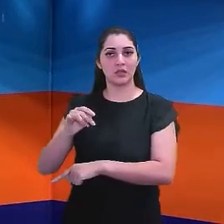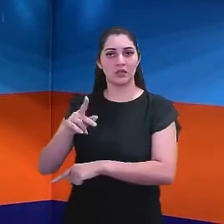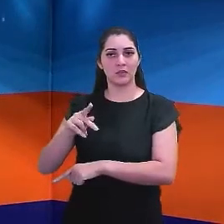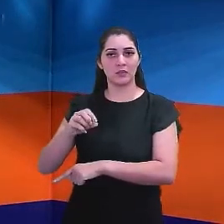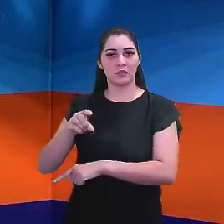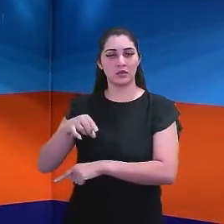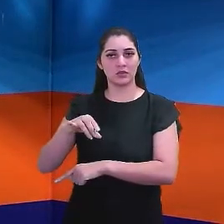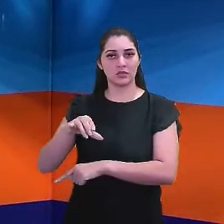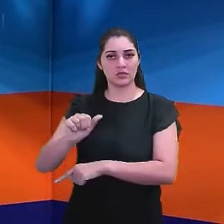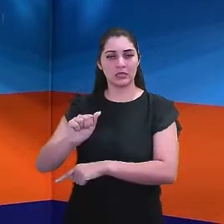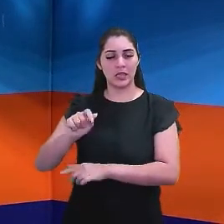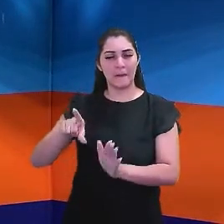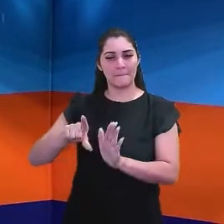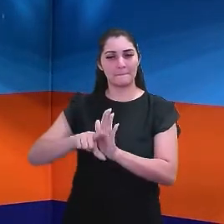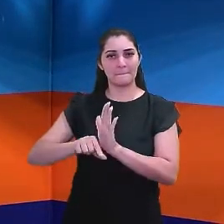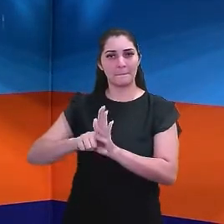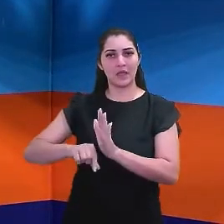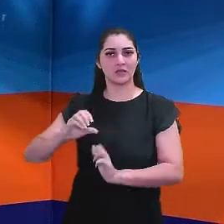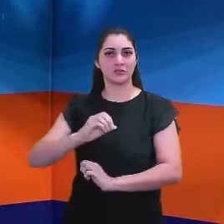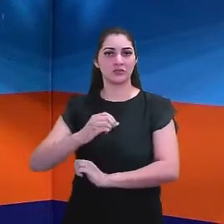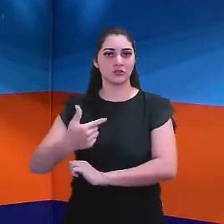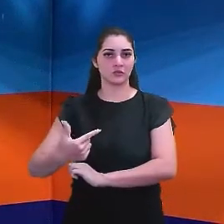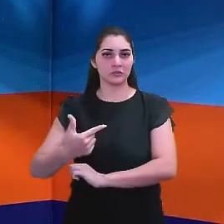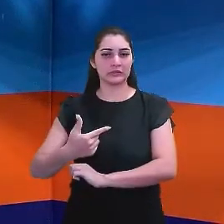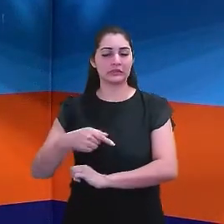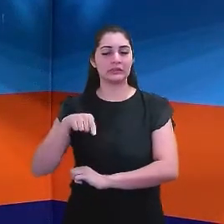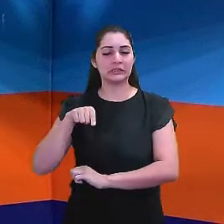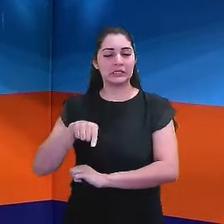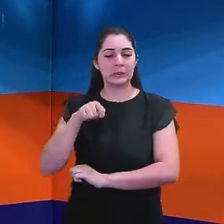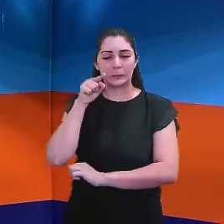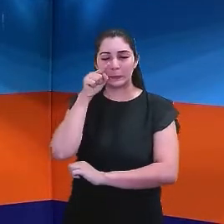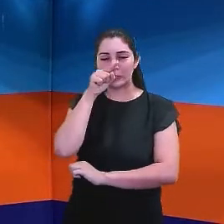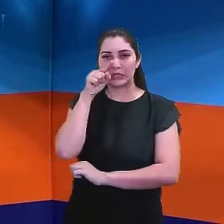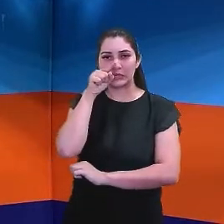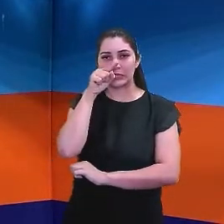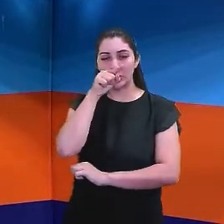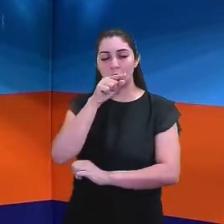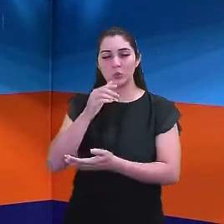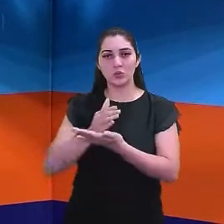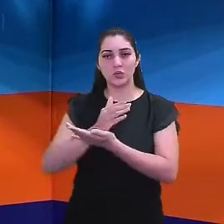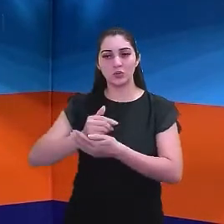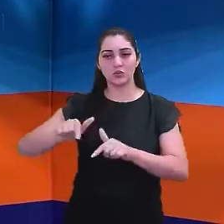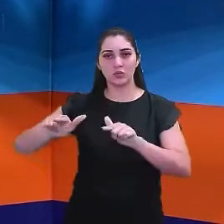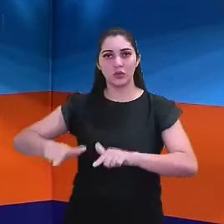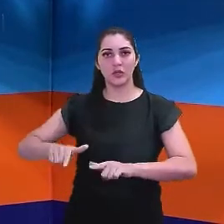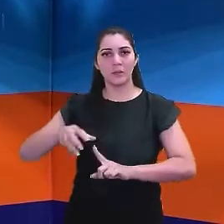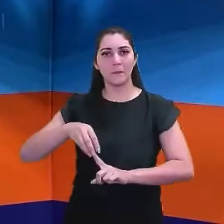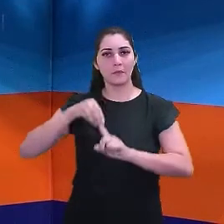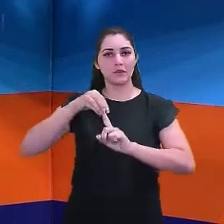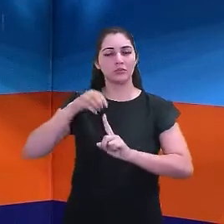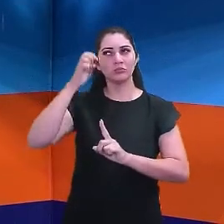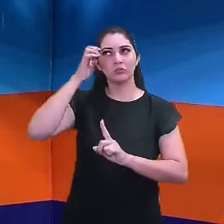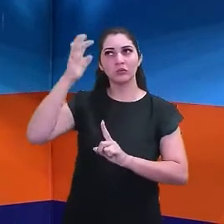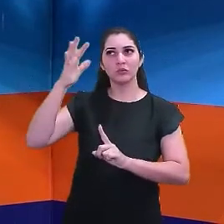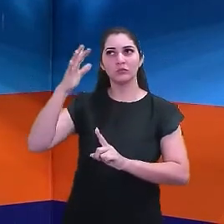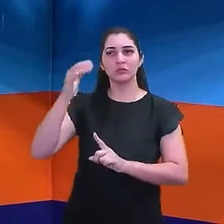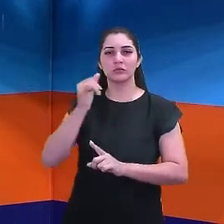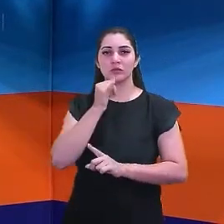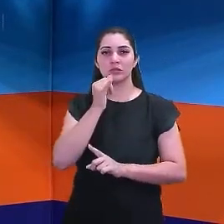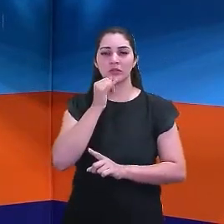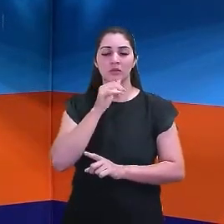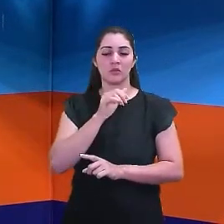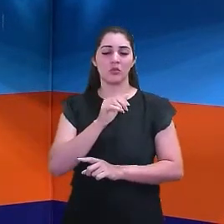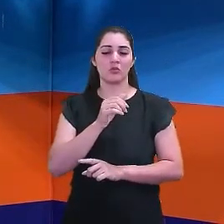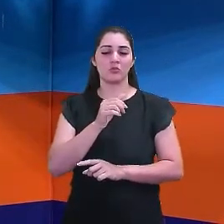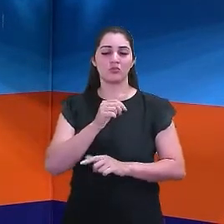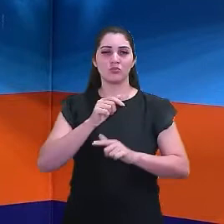de oxigênio, tá? E são extremamente letais em alguns locais. Principalmente, imagina se você tiver um estado de